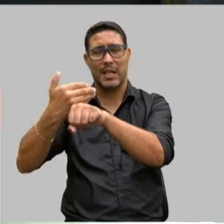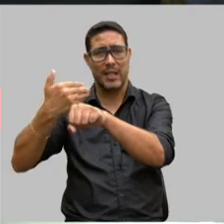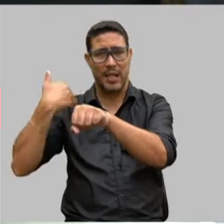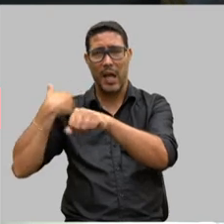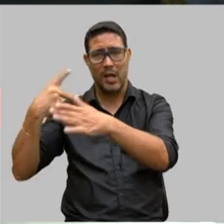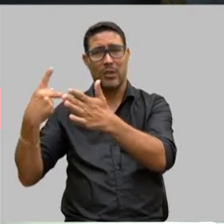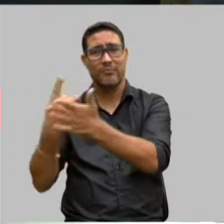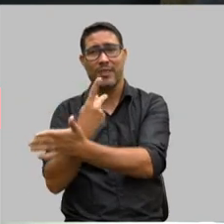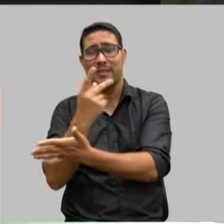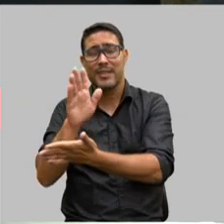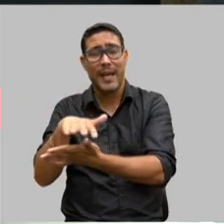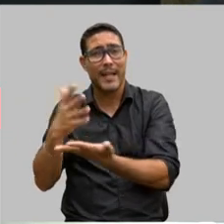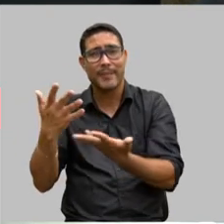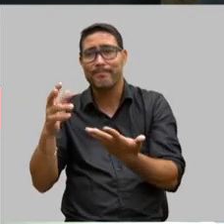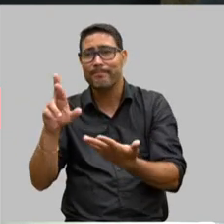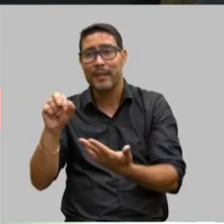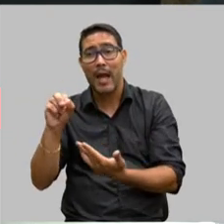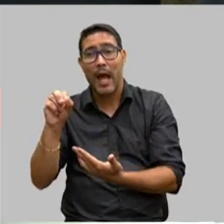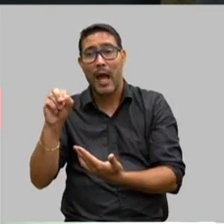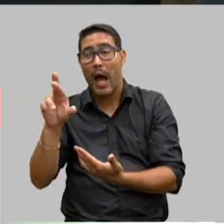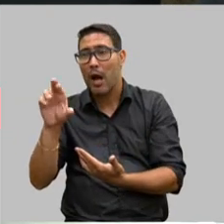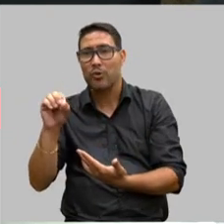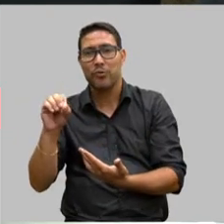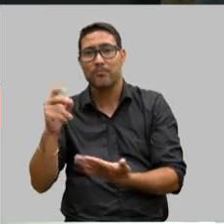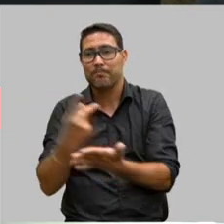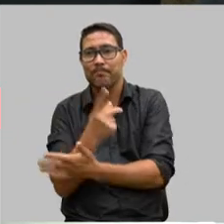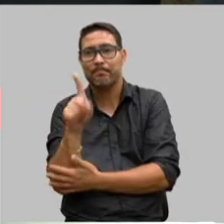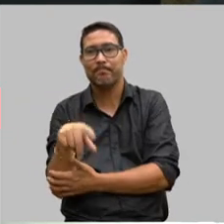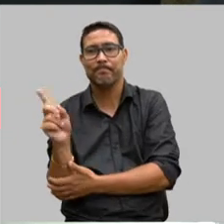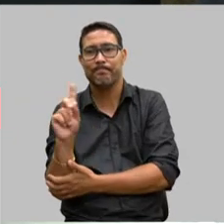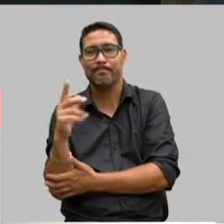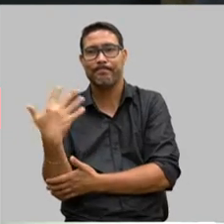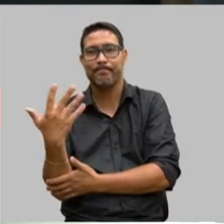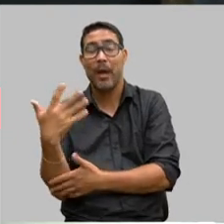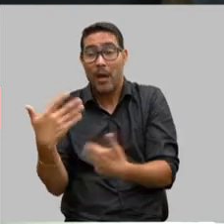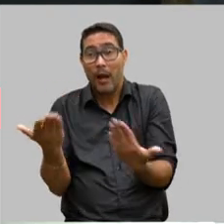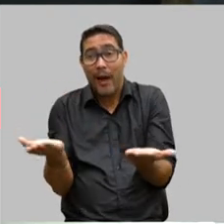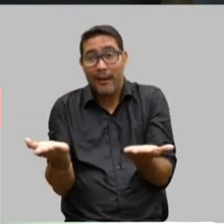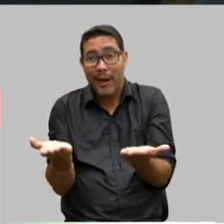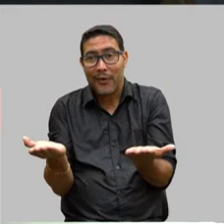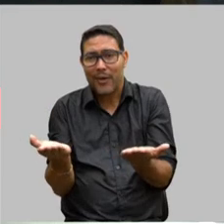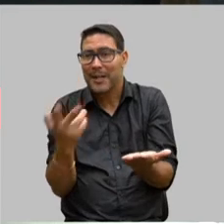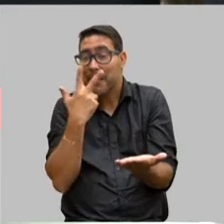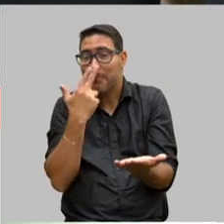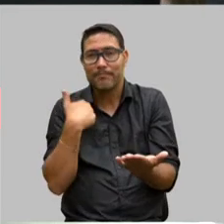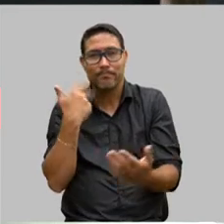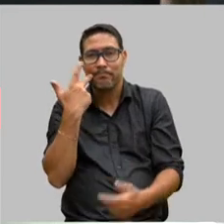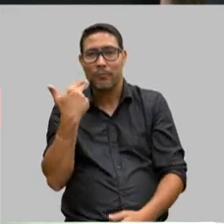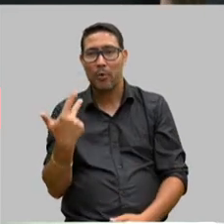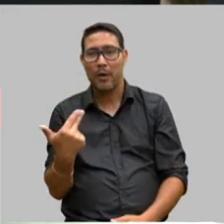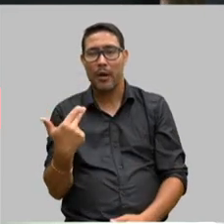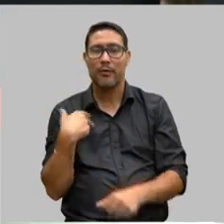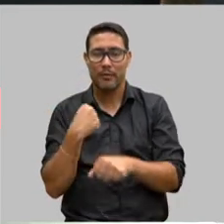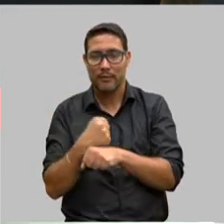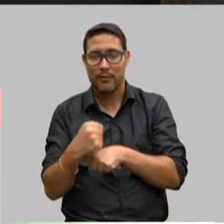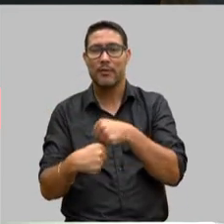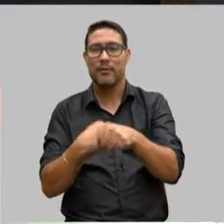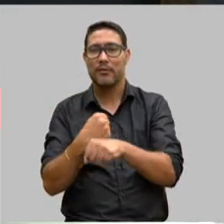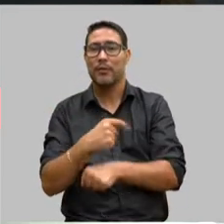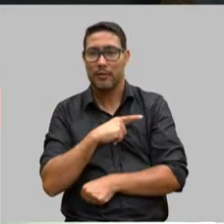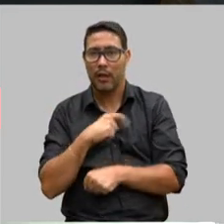gente ver falar de granizo, né? Agora praticamente está normal, né? Todo ano tem.